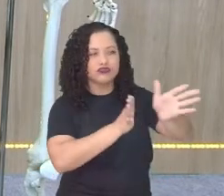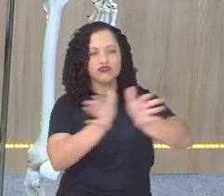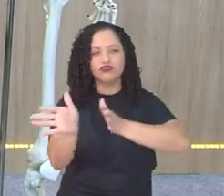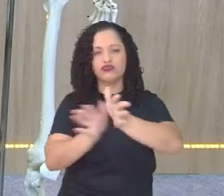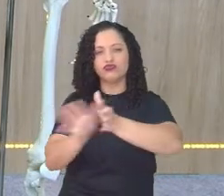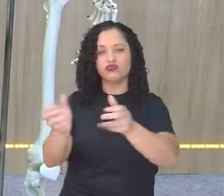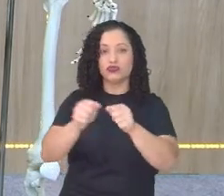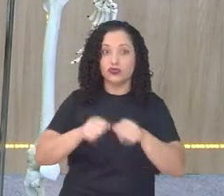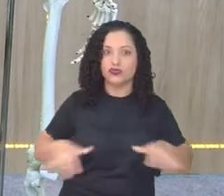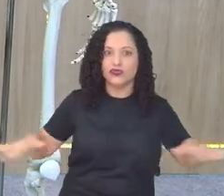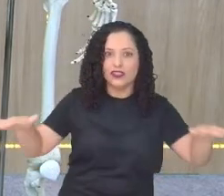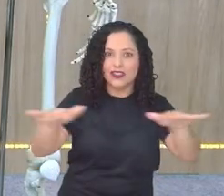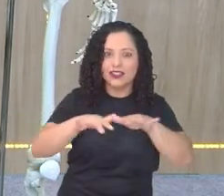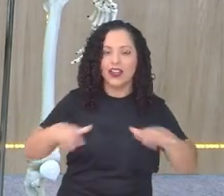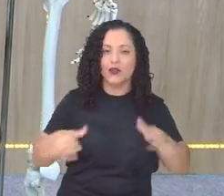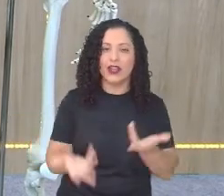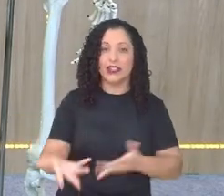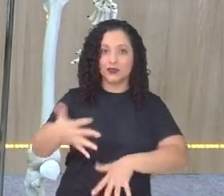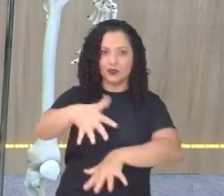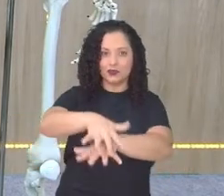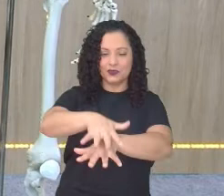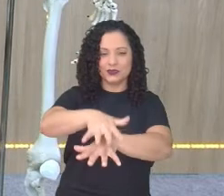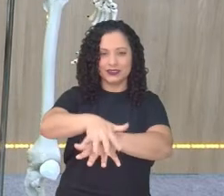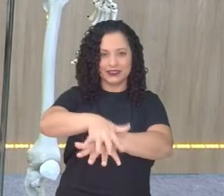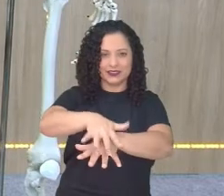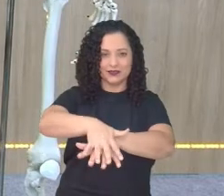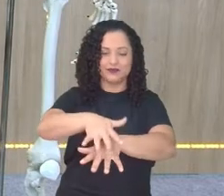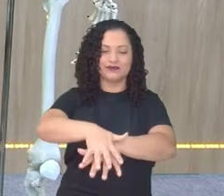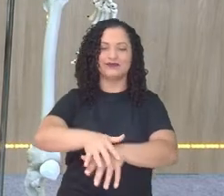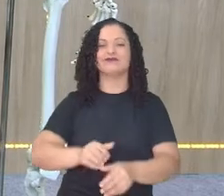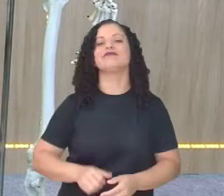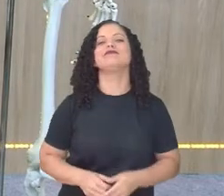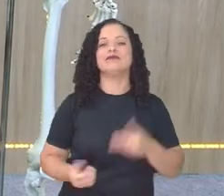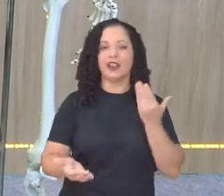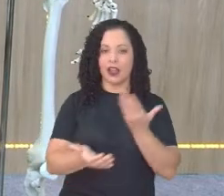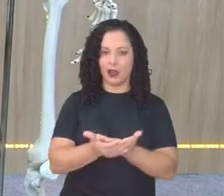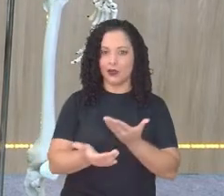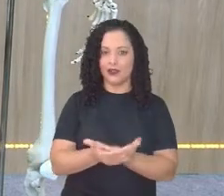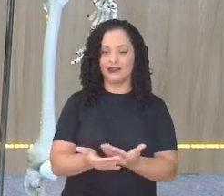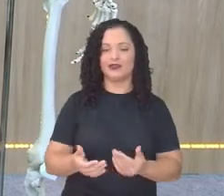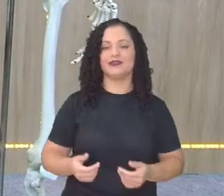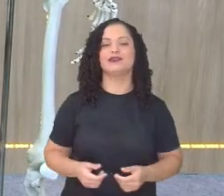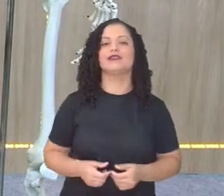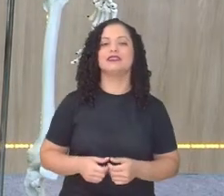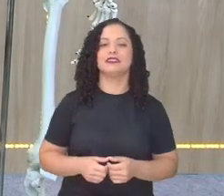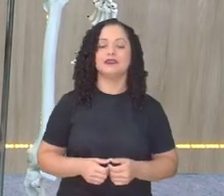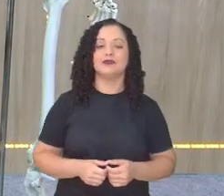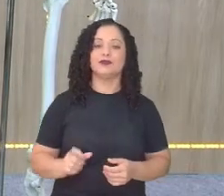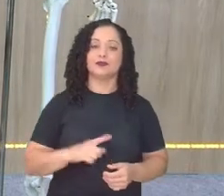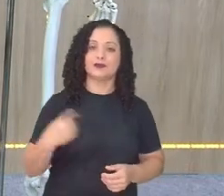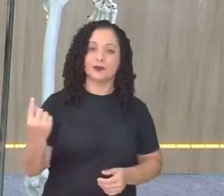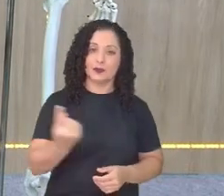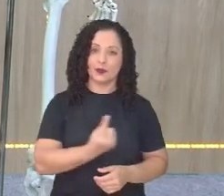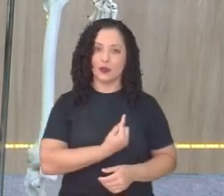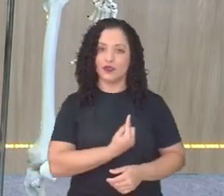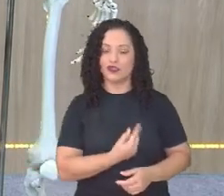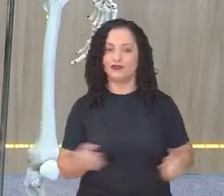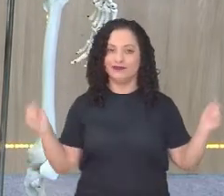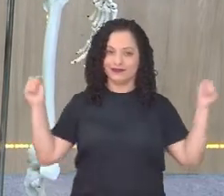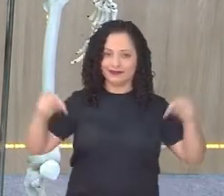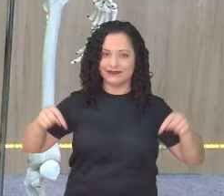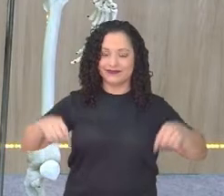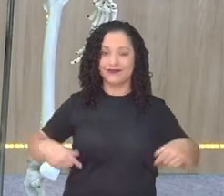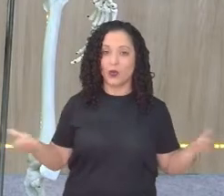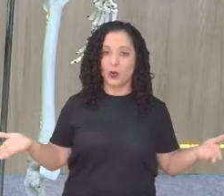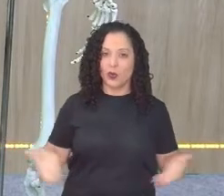e que todos possam ser incluídos em relação aí à nossa aula. E aí nós contamos, né? Nós estamos